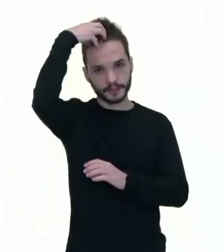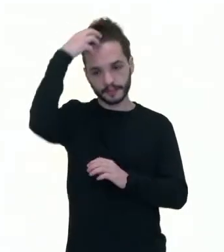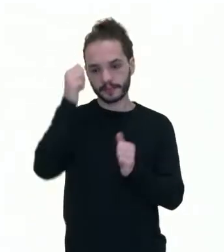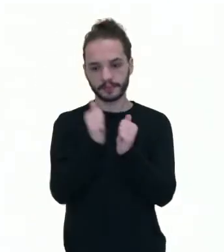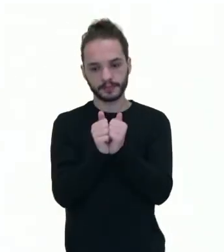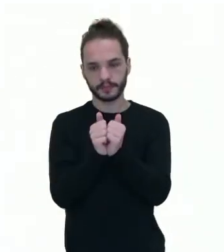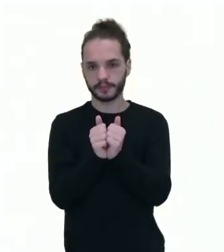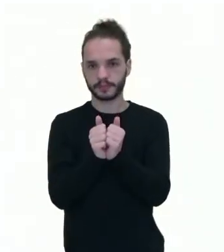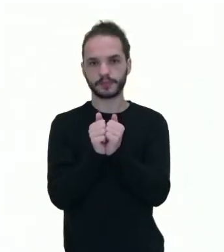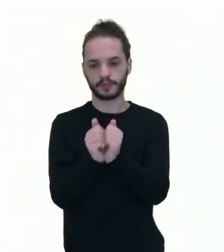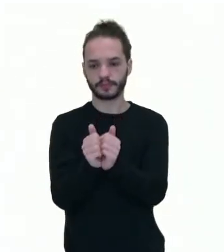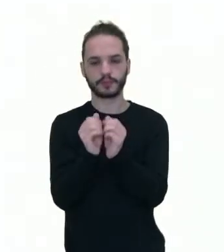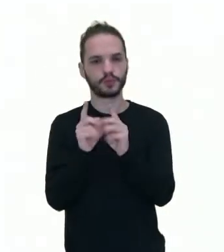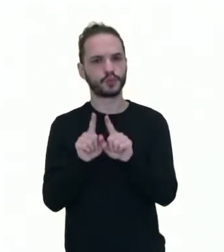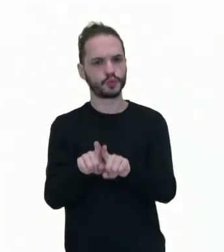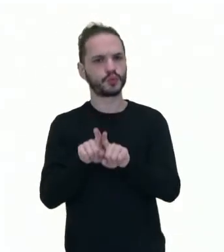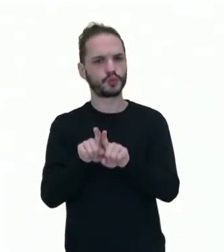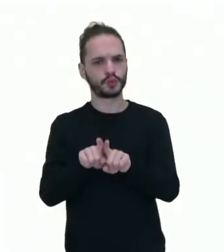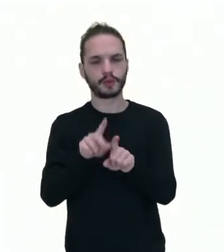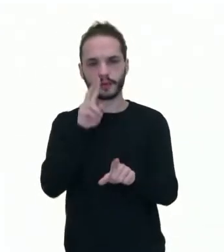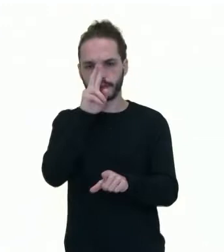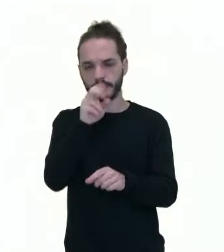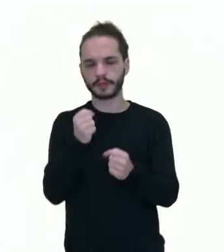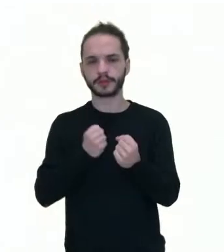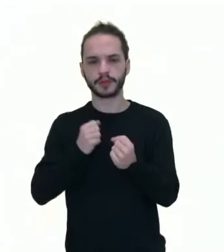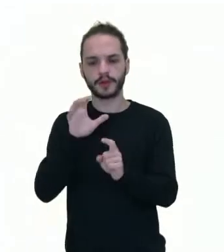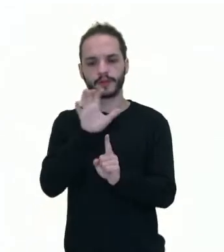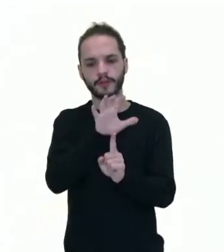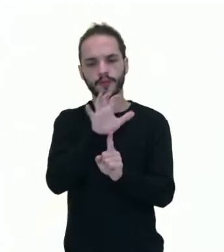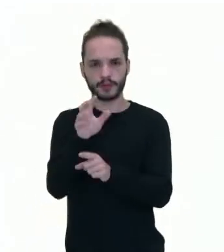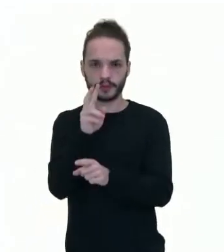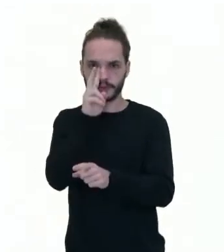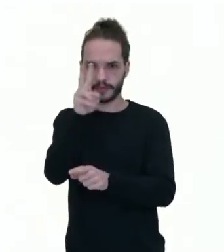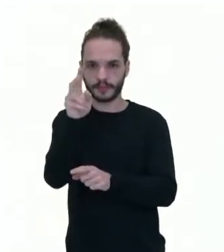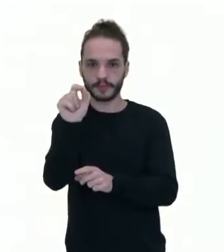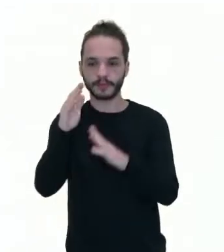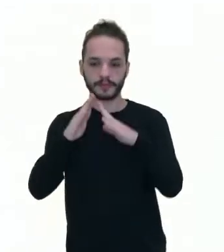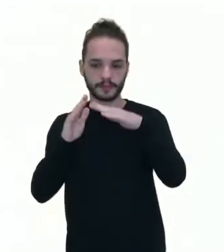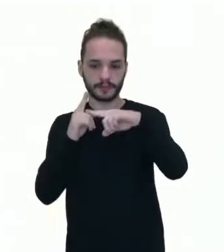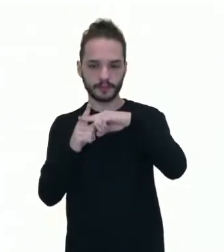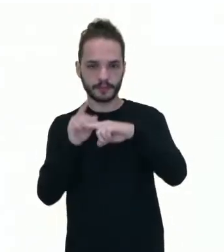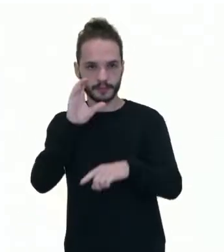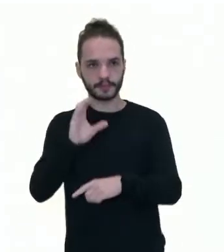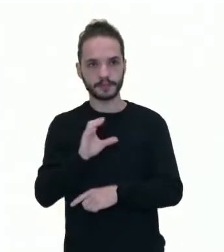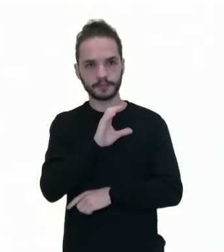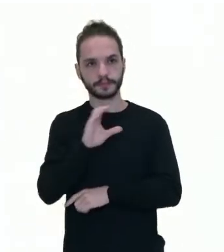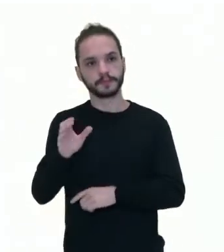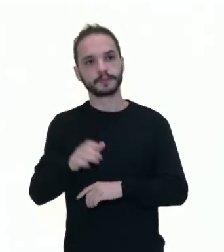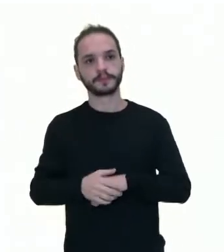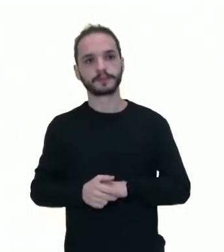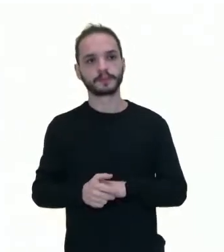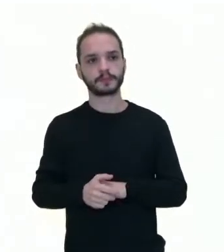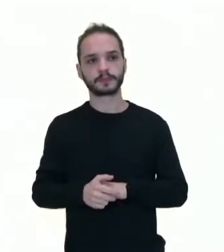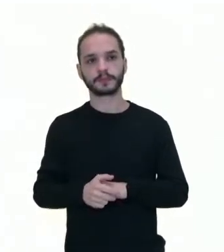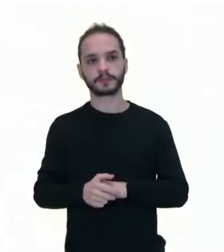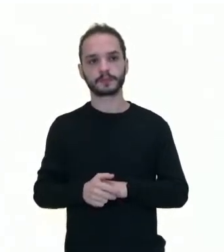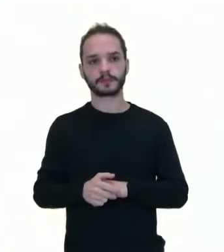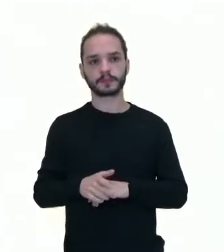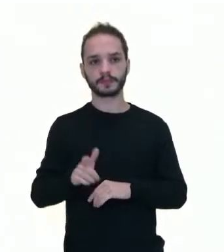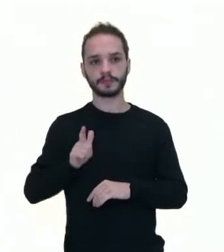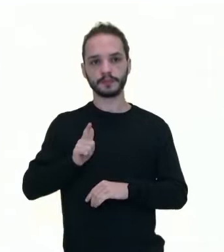concentrado na mão da igreja também. A igreja ela era muito influente na França nesse contexto. O clero, ele era composto por cerca de 280 mil pessoas,